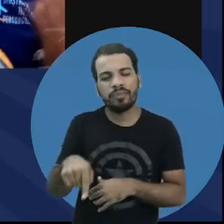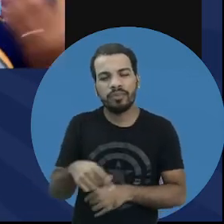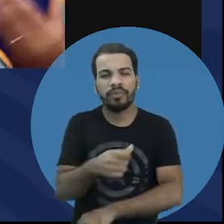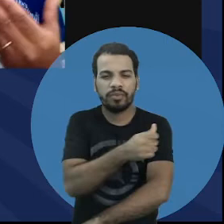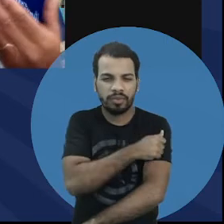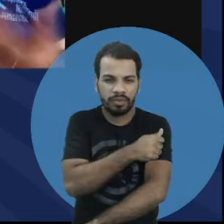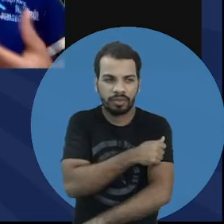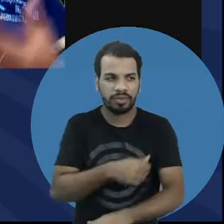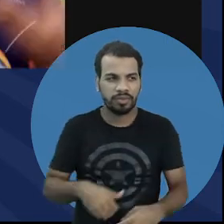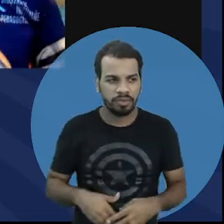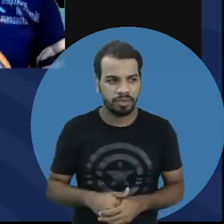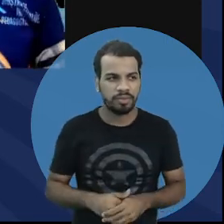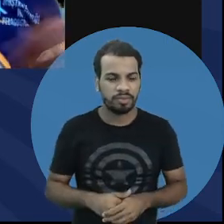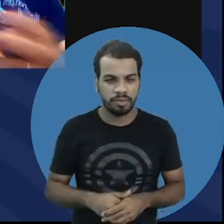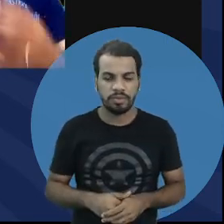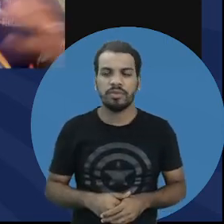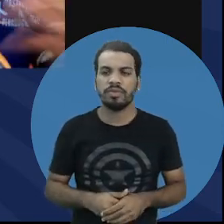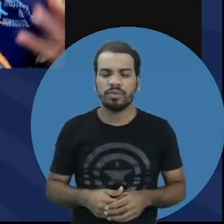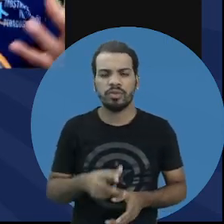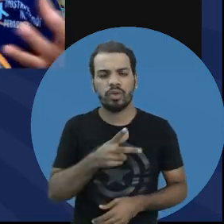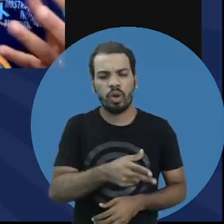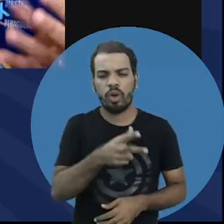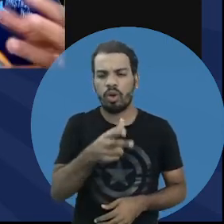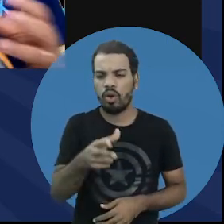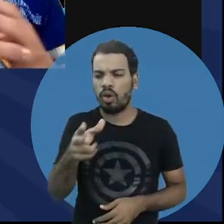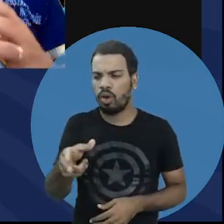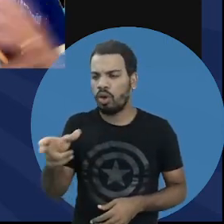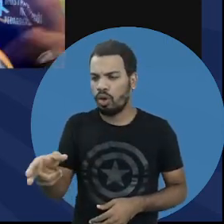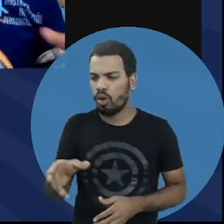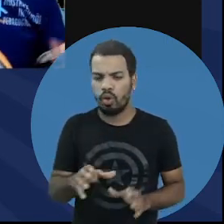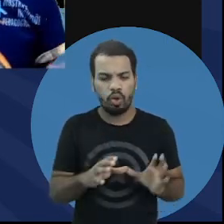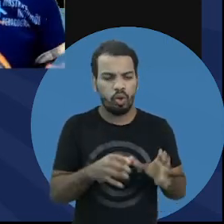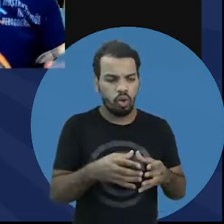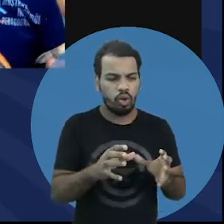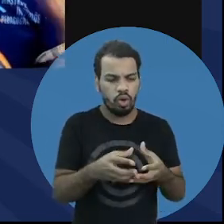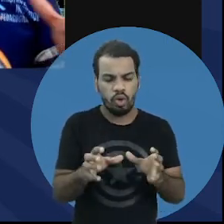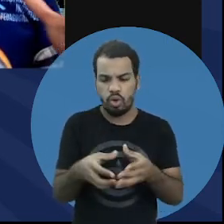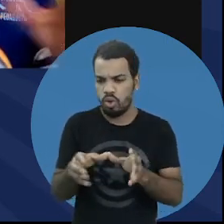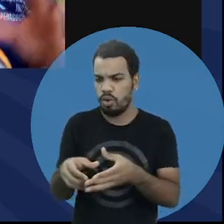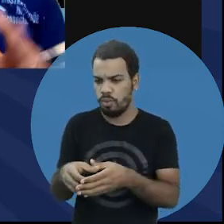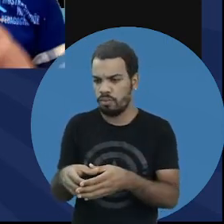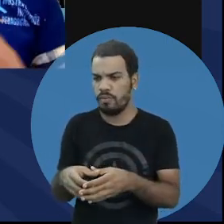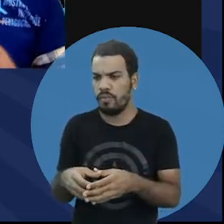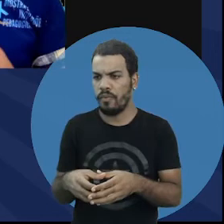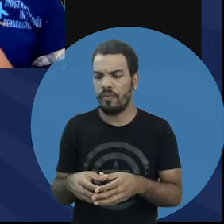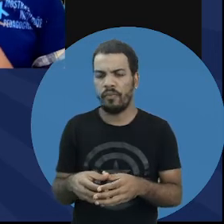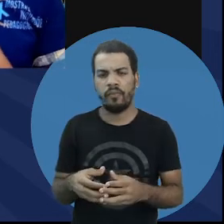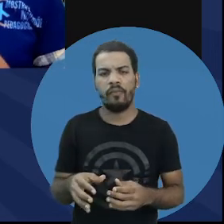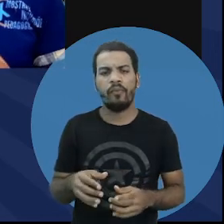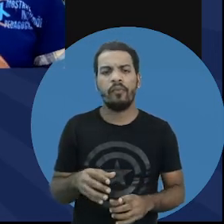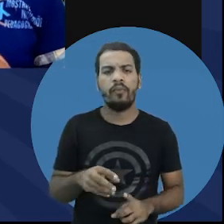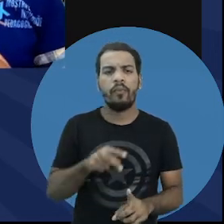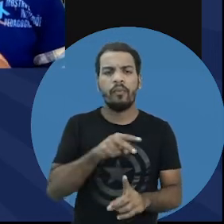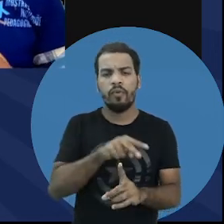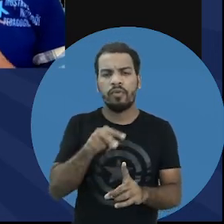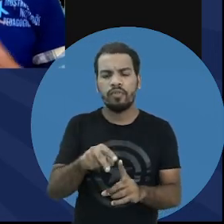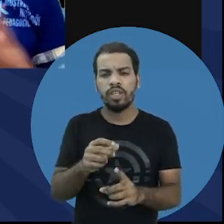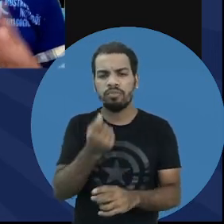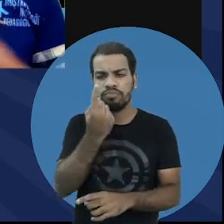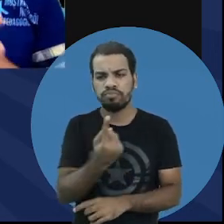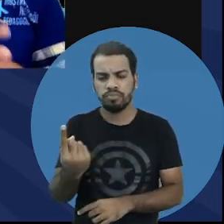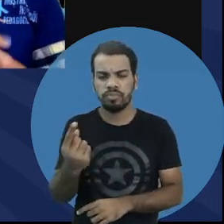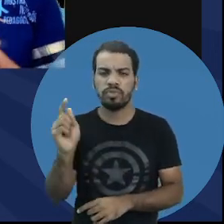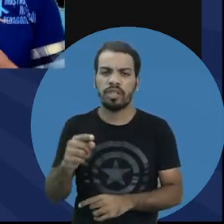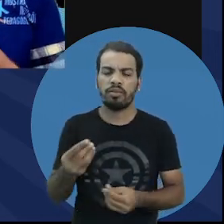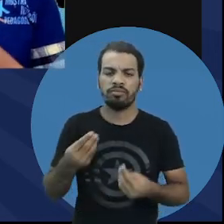estudantes, ou seja, com os pares, com os grupos ali, seja coletivamente, seja do ponto de vista individual. Isso